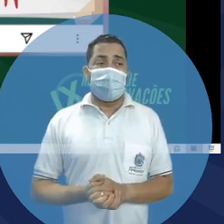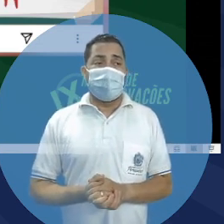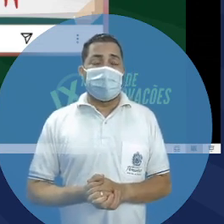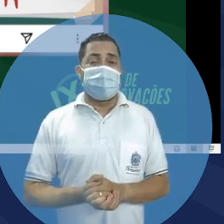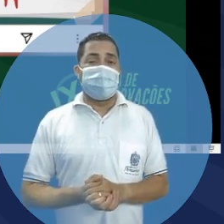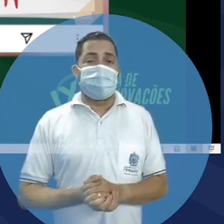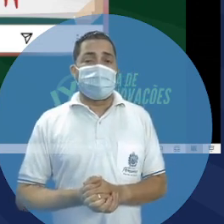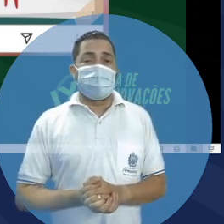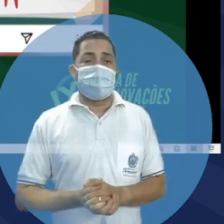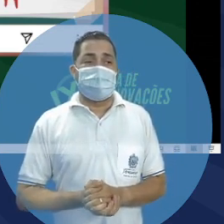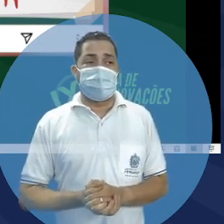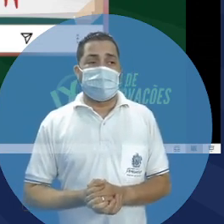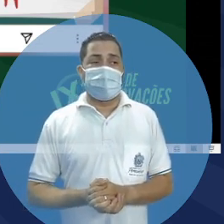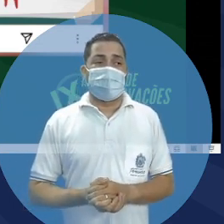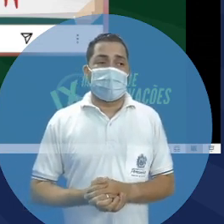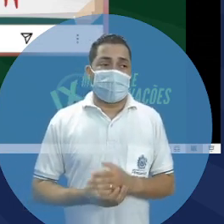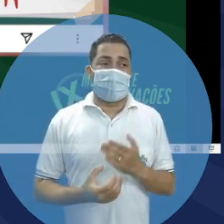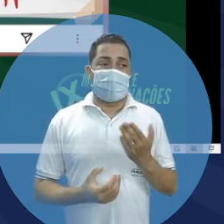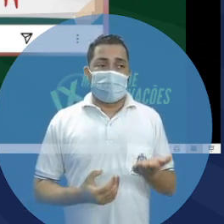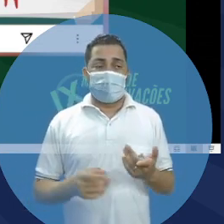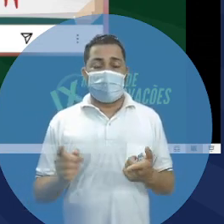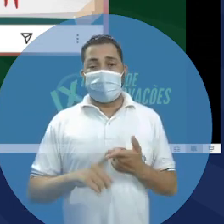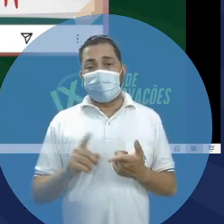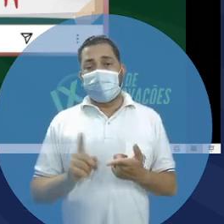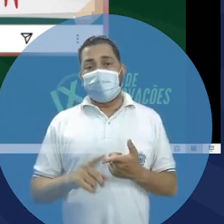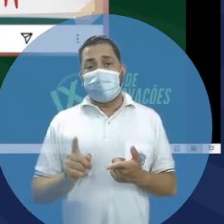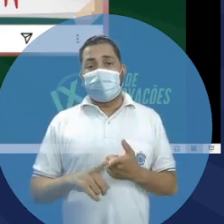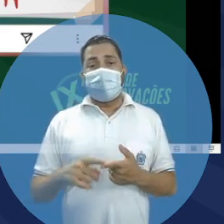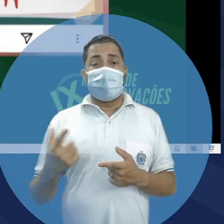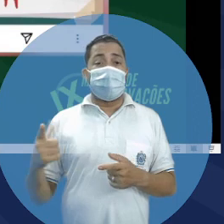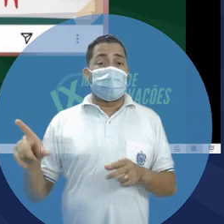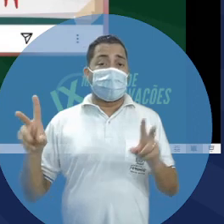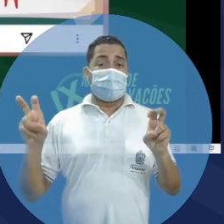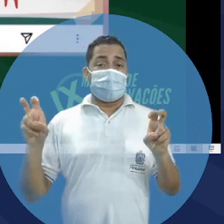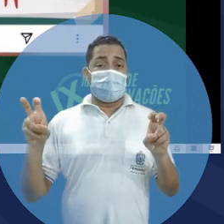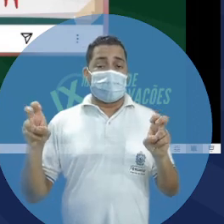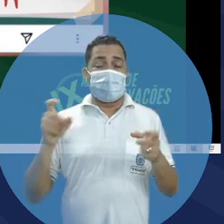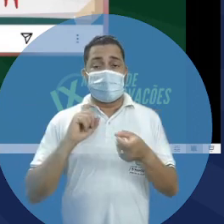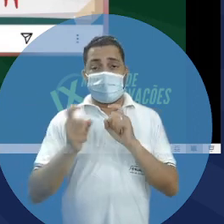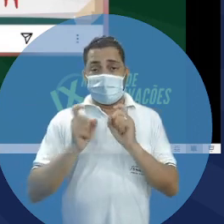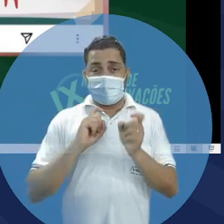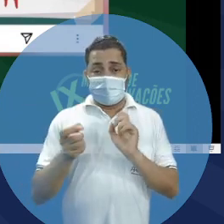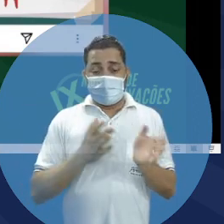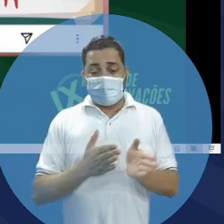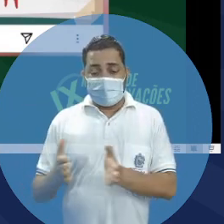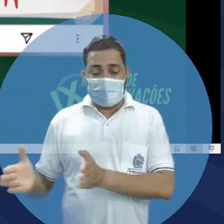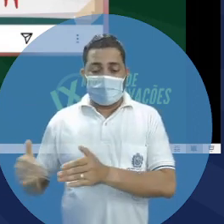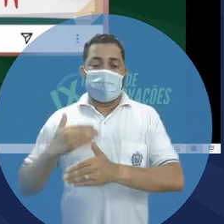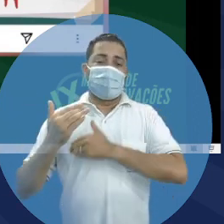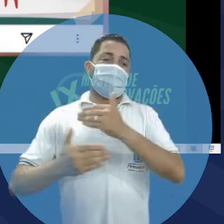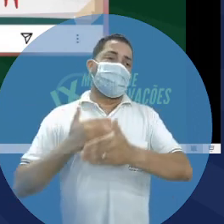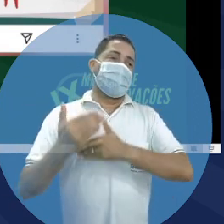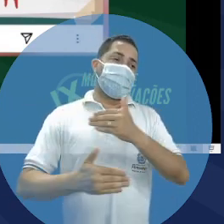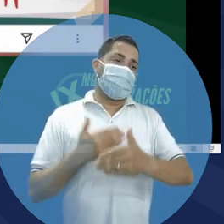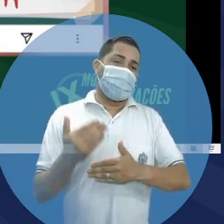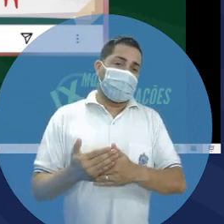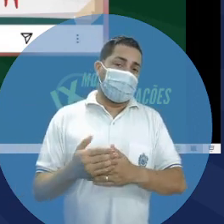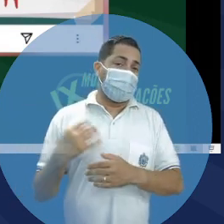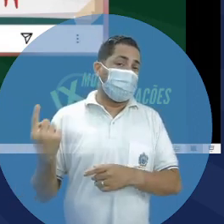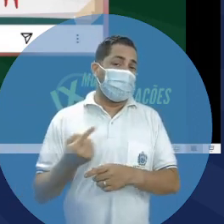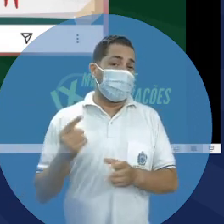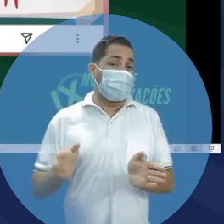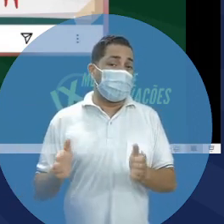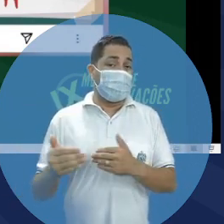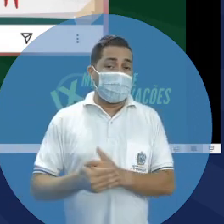A pobreza menstrual foi uma outra pauta discutida no início do ano, que gerou a nossa caixinha no banheiro